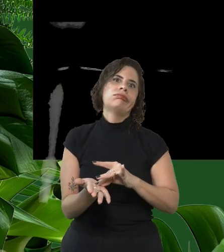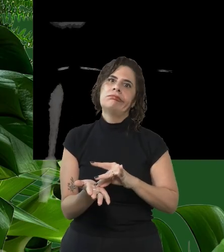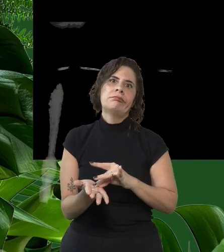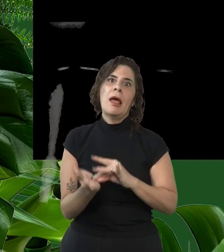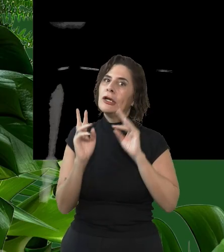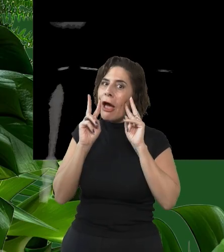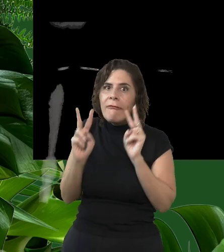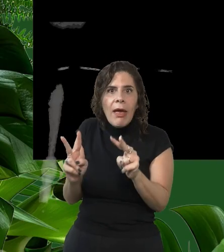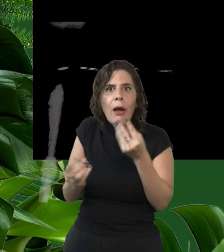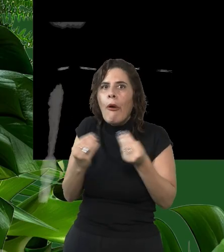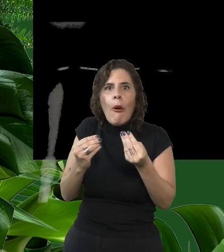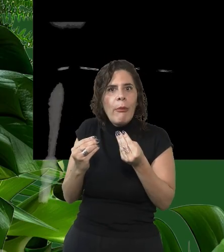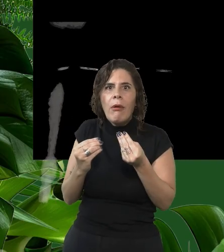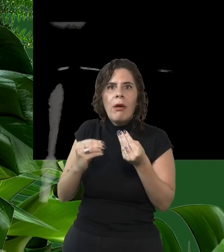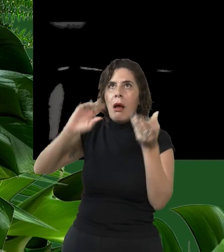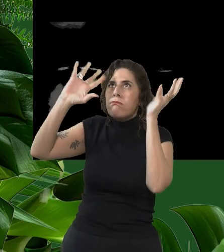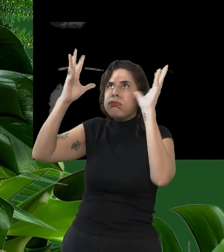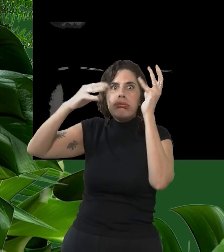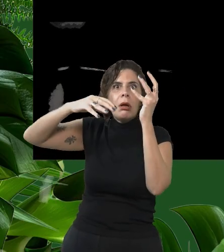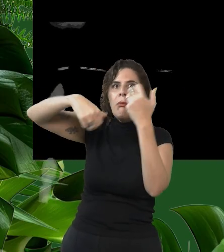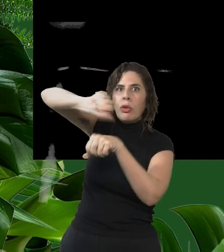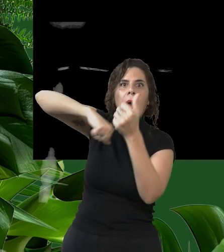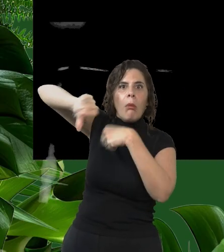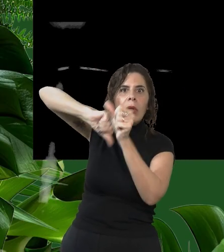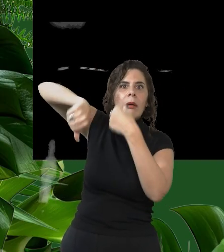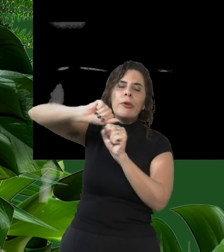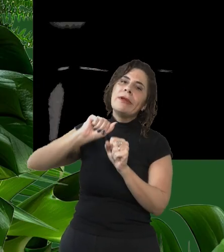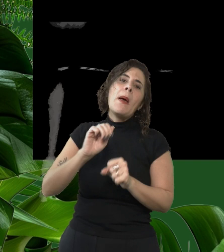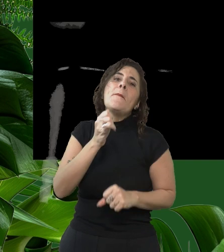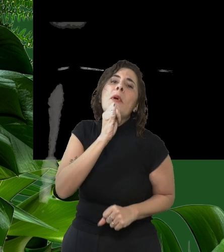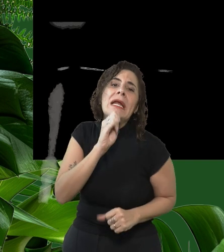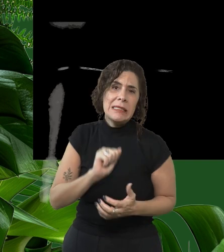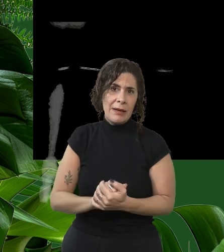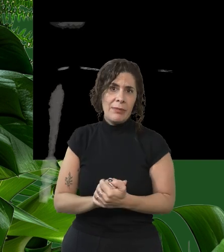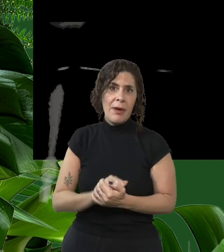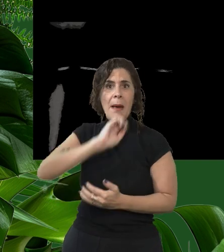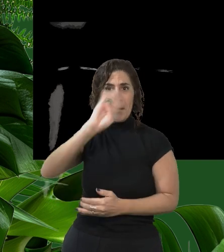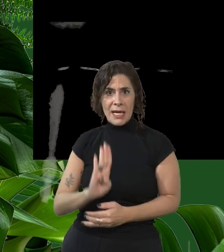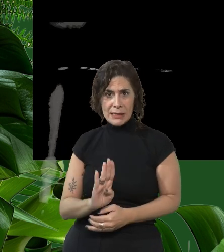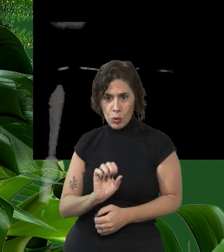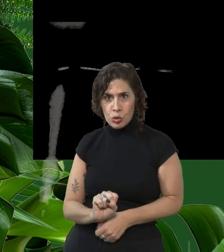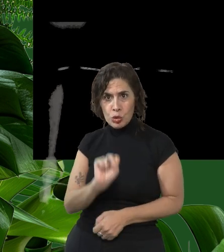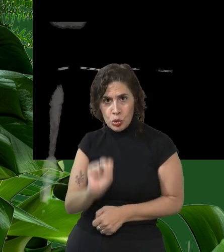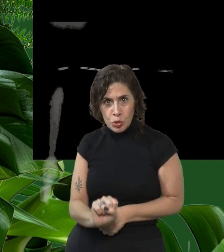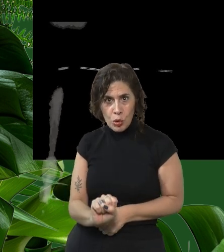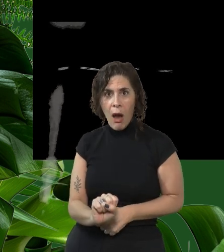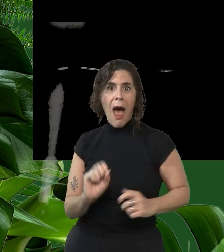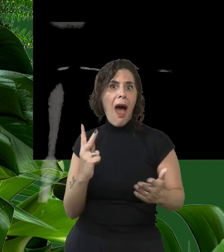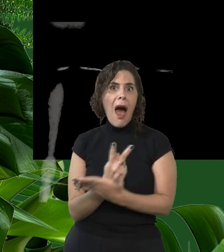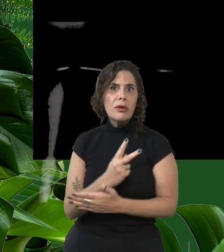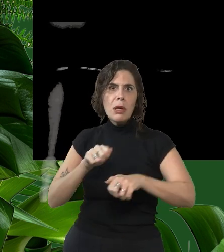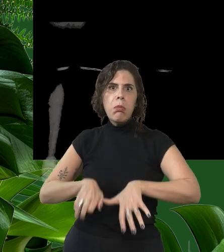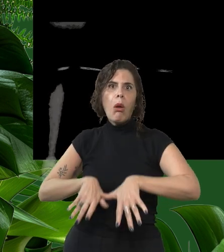mudanças climáticas. O sul do Brasil foi uma grande tragédia, né? E a gente tem isso no Brasil e no mundo. E eu acho que a gente, como brasileiro, tem um papel